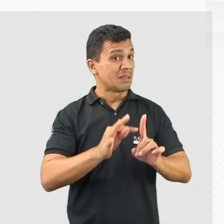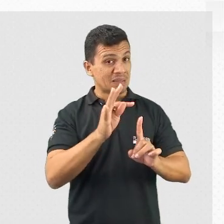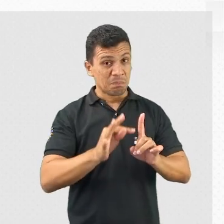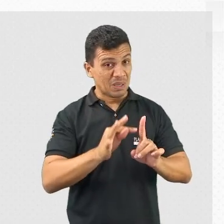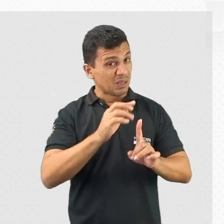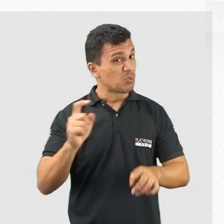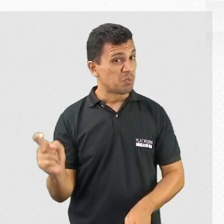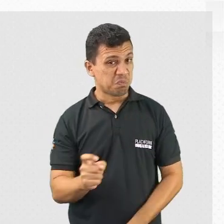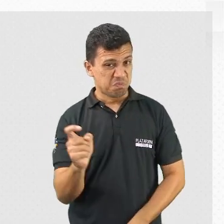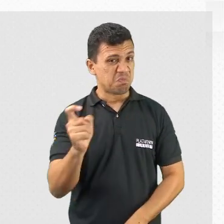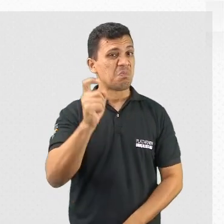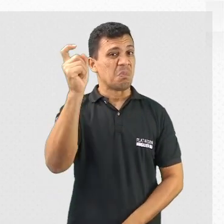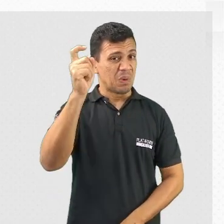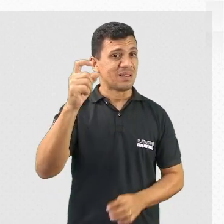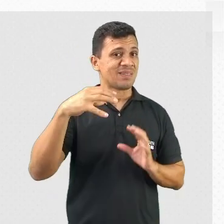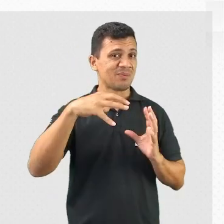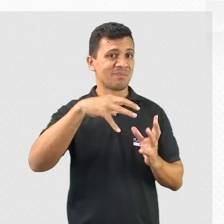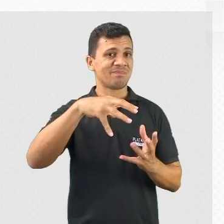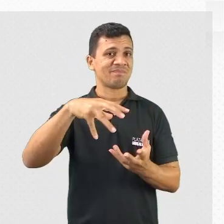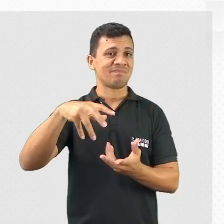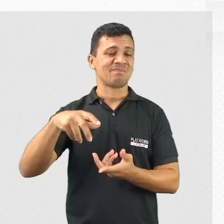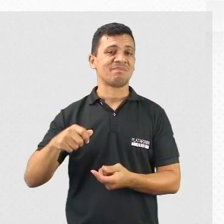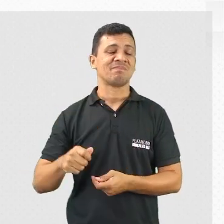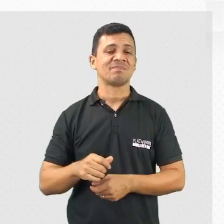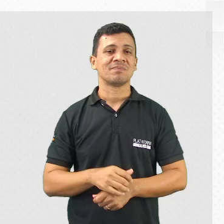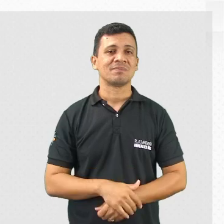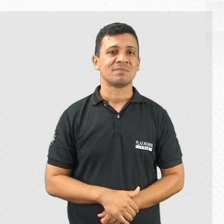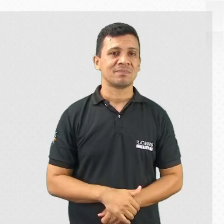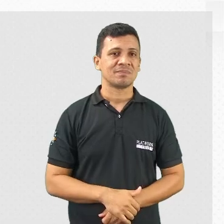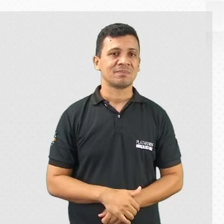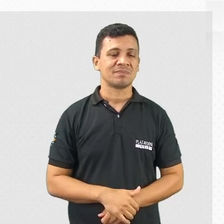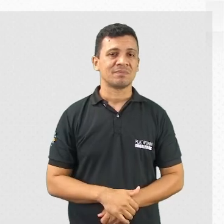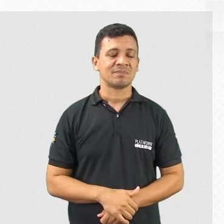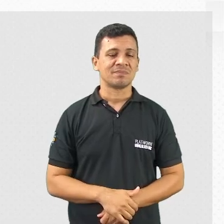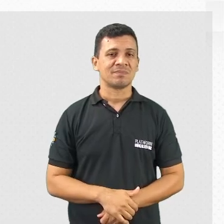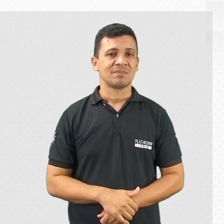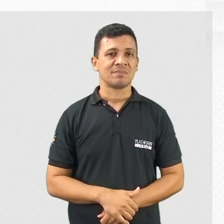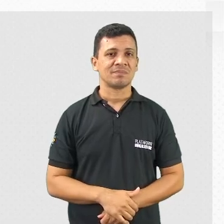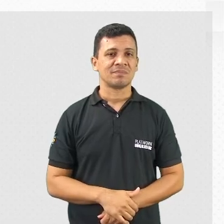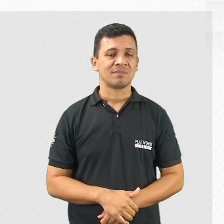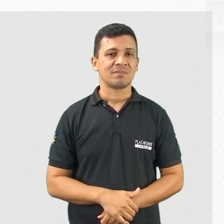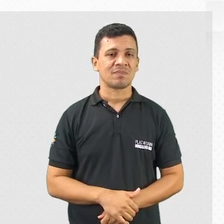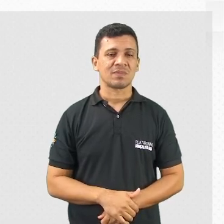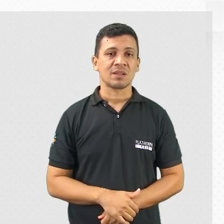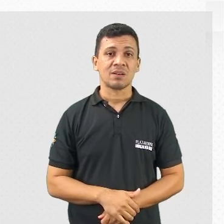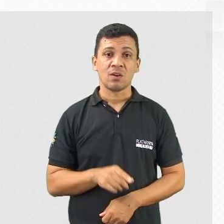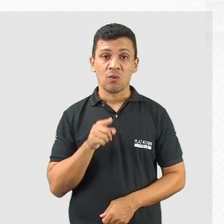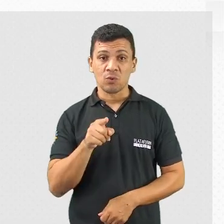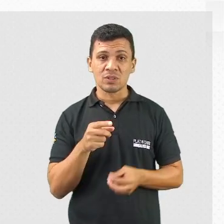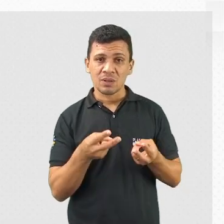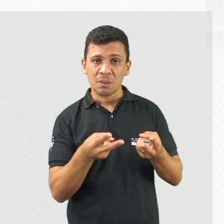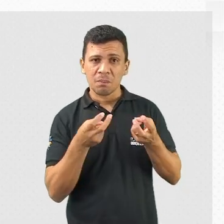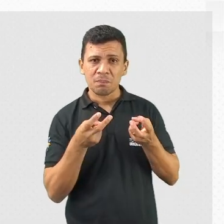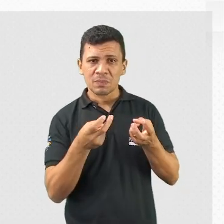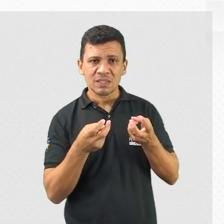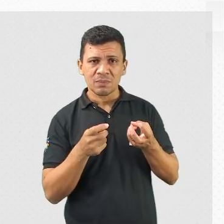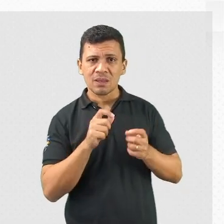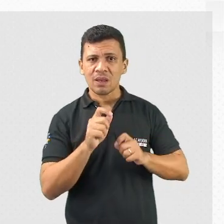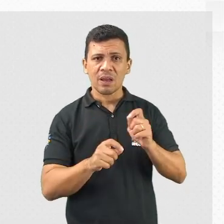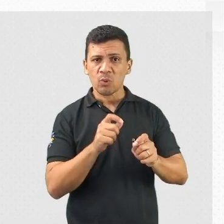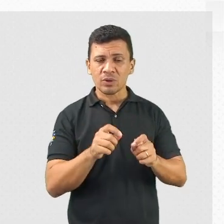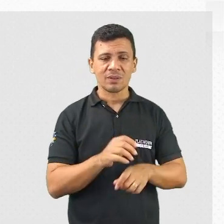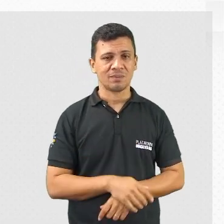temperaturas da Terra, tá? Maiores temperaturas da Terra. Só para você ter noção, estima-se